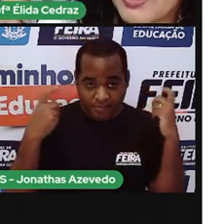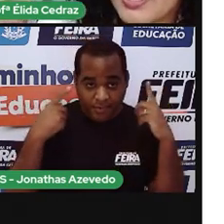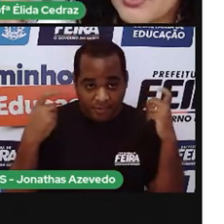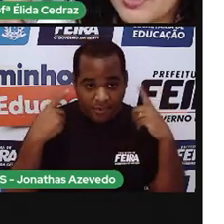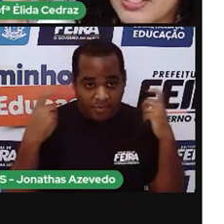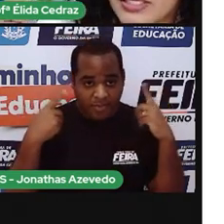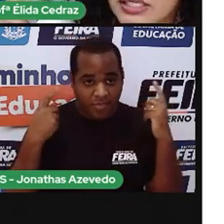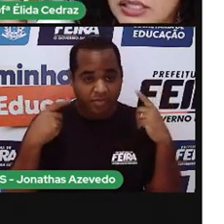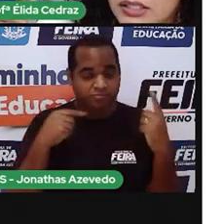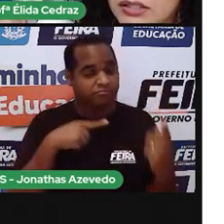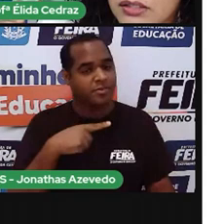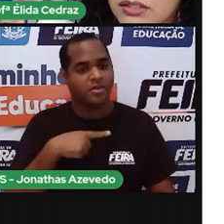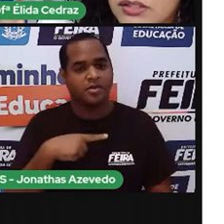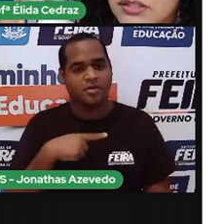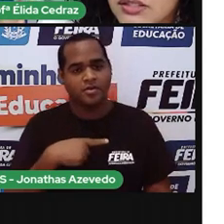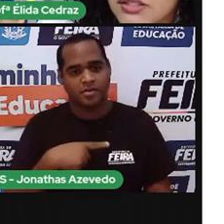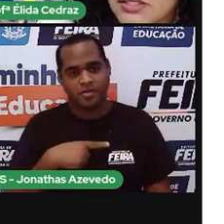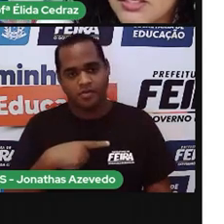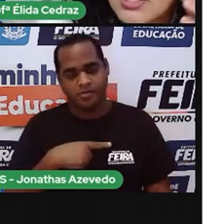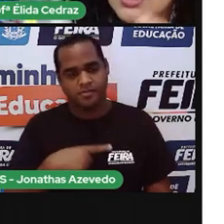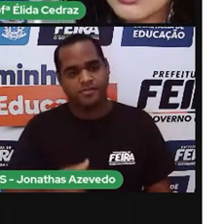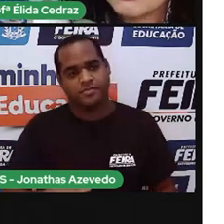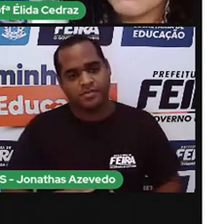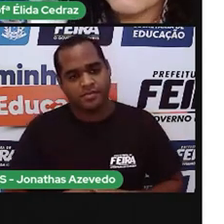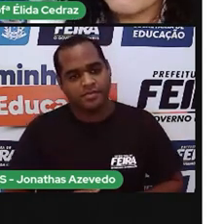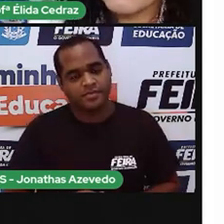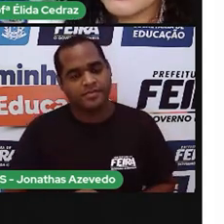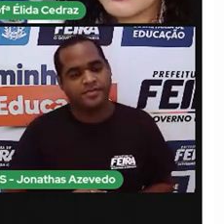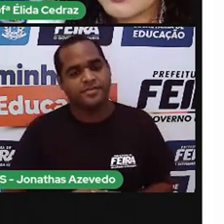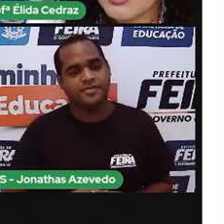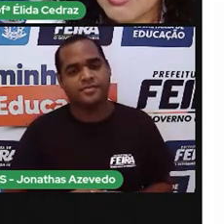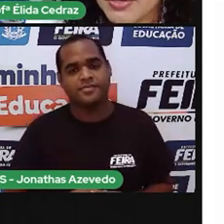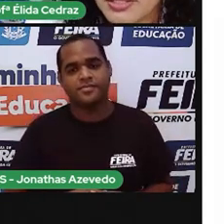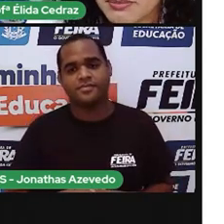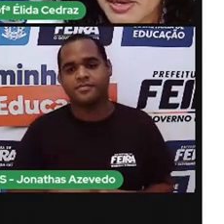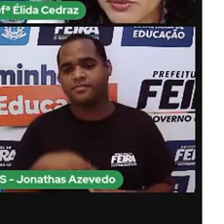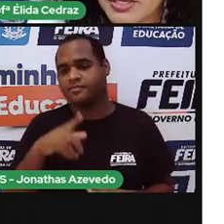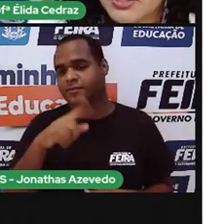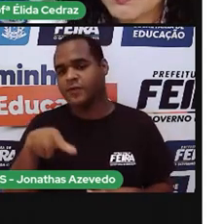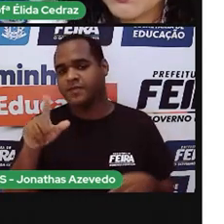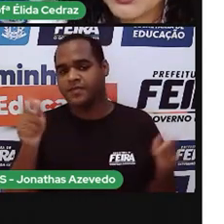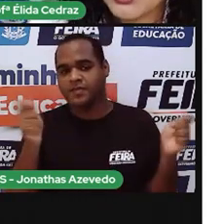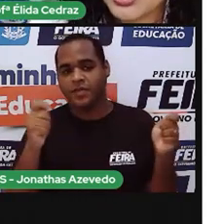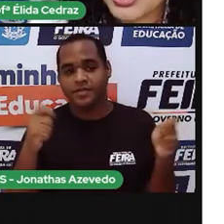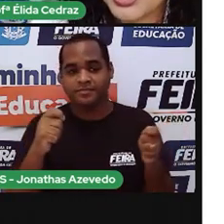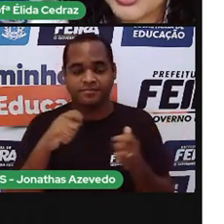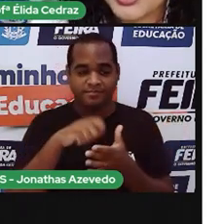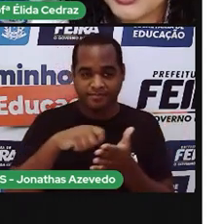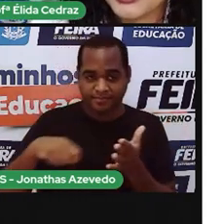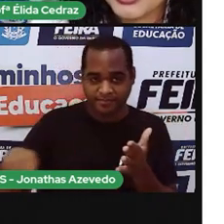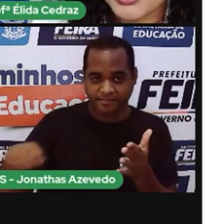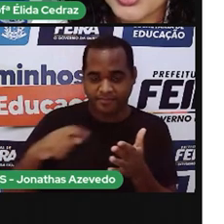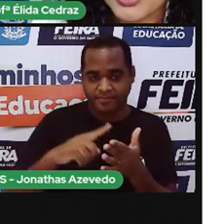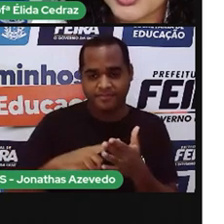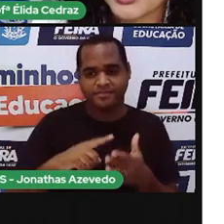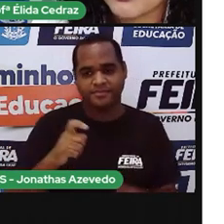ouvimos o barulhinho dele bom e nós podemos escrever esse barulhinho